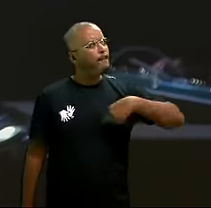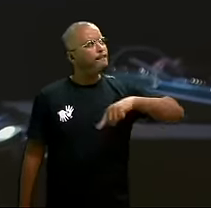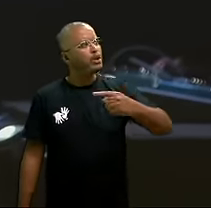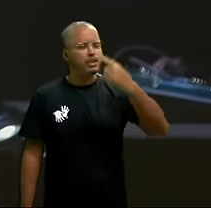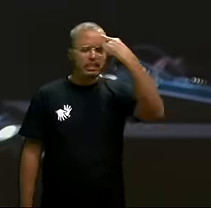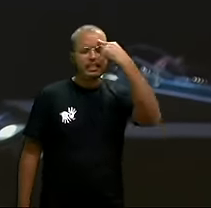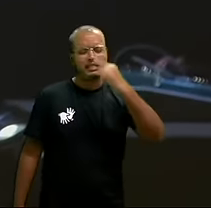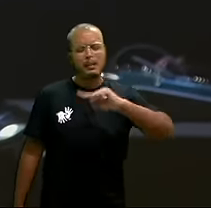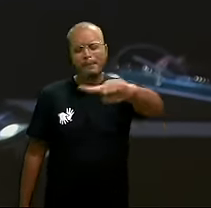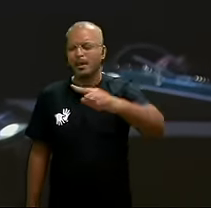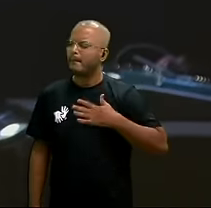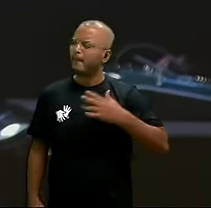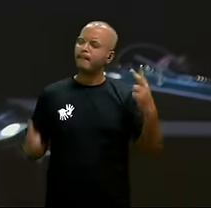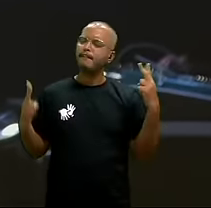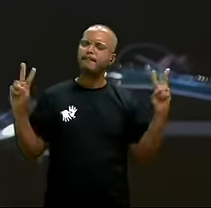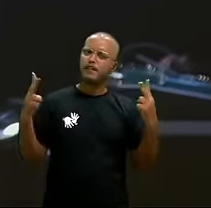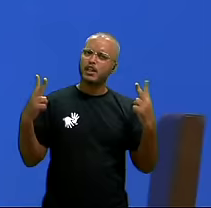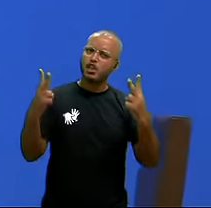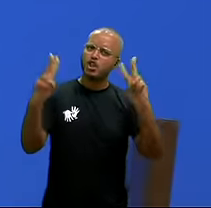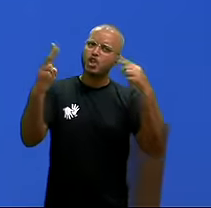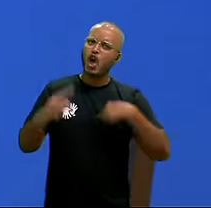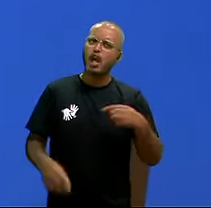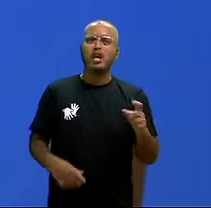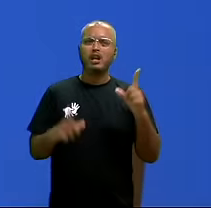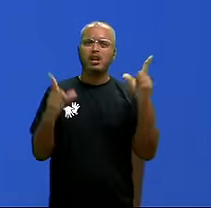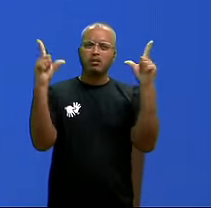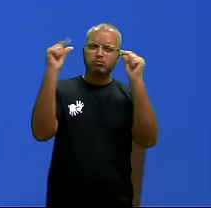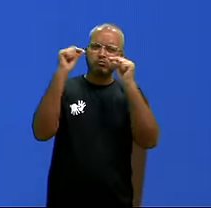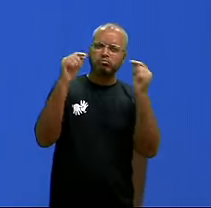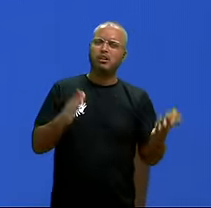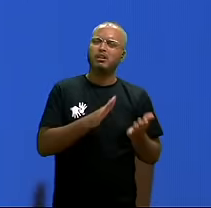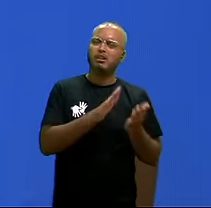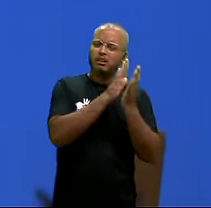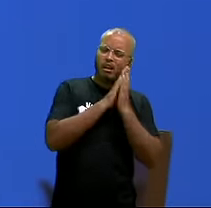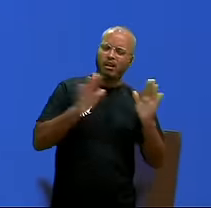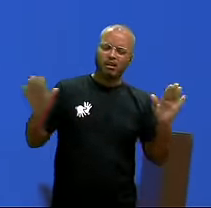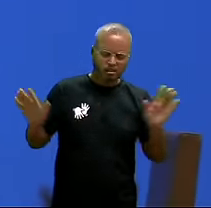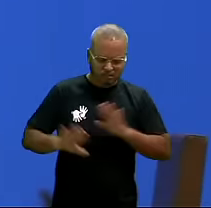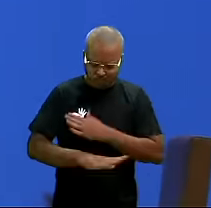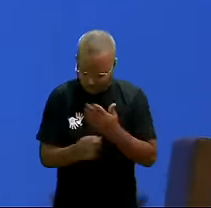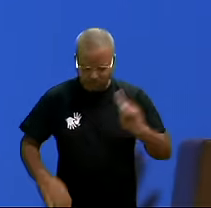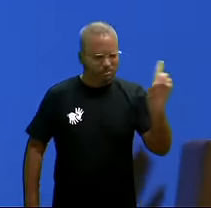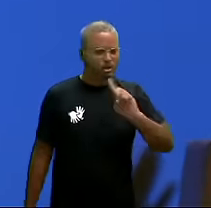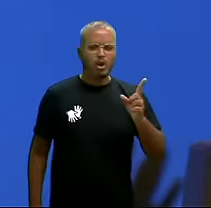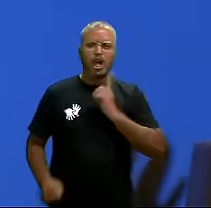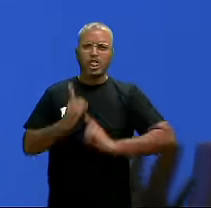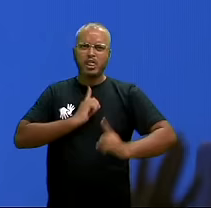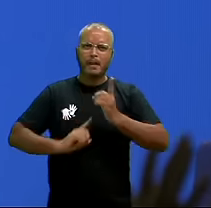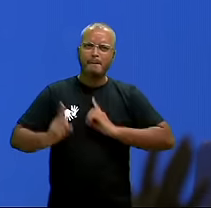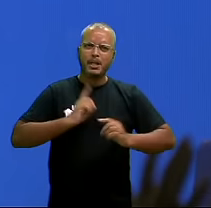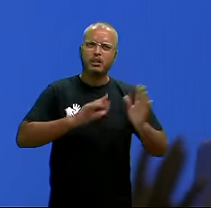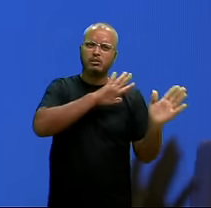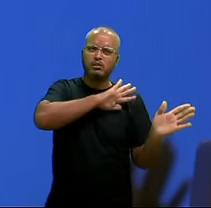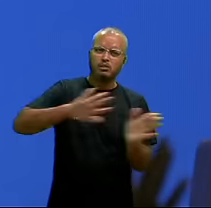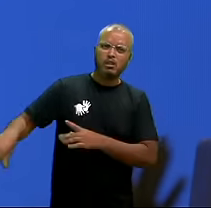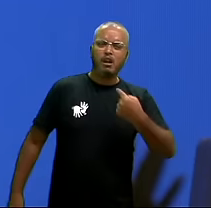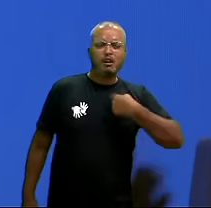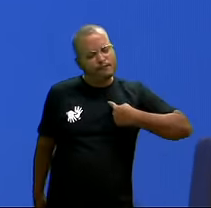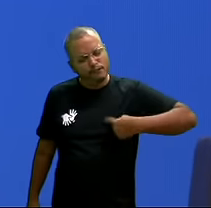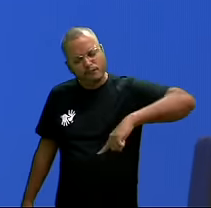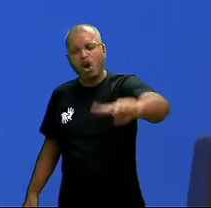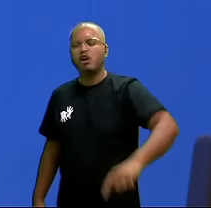semana da minha vitória. Eu não vou ficar na cama. Eu não vou ficar deitado. Eu não vou deixar a depressão me tomar. Eu vou para